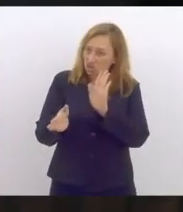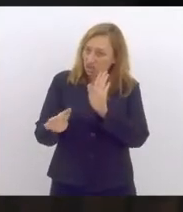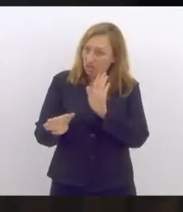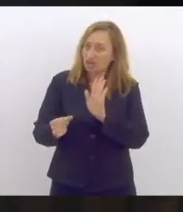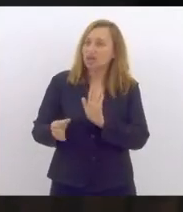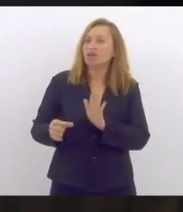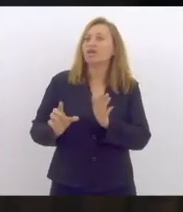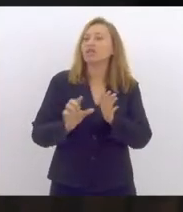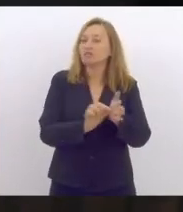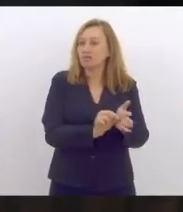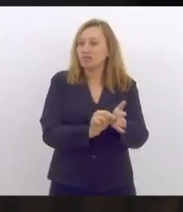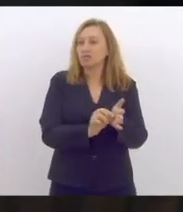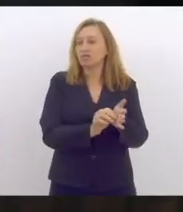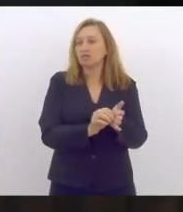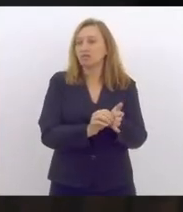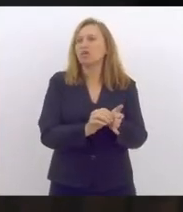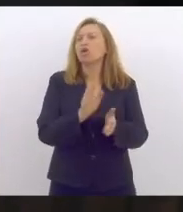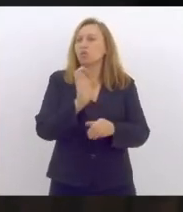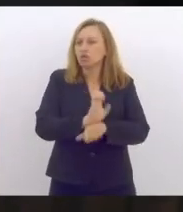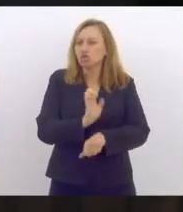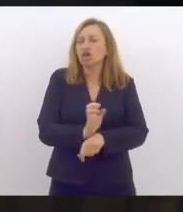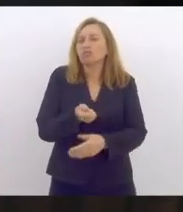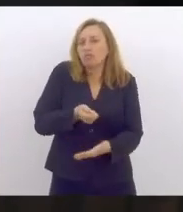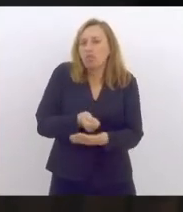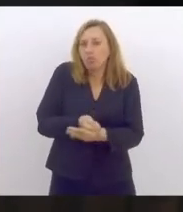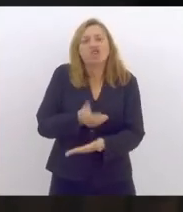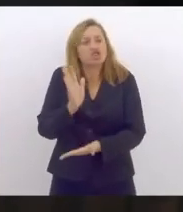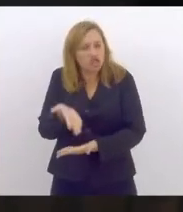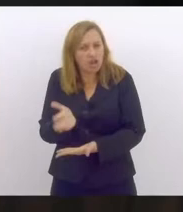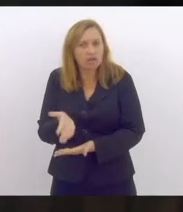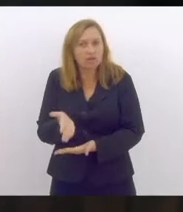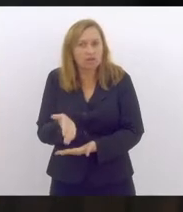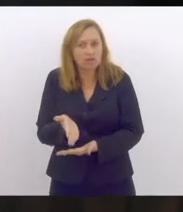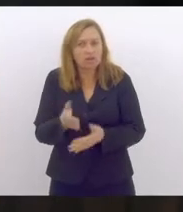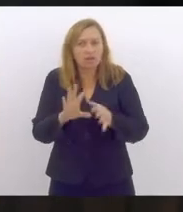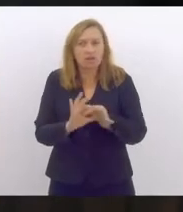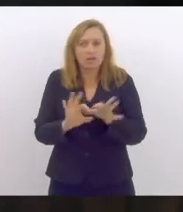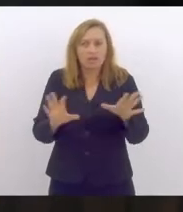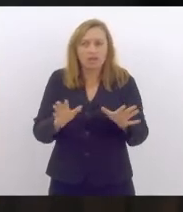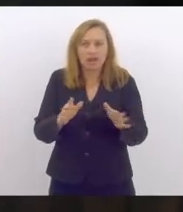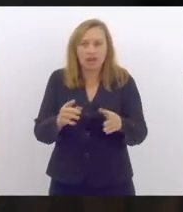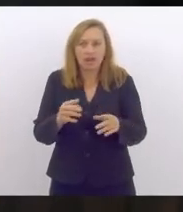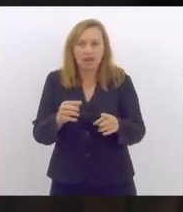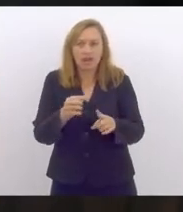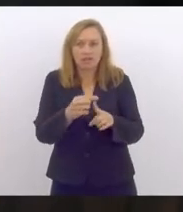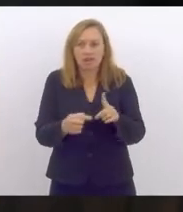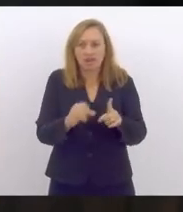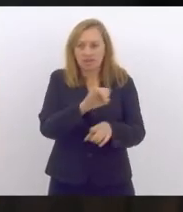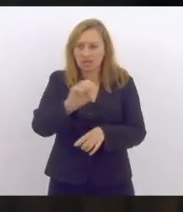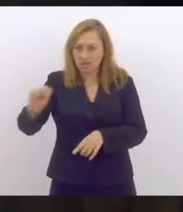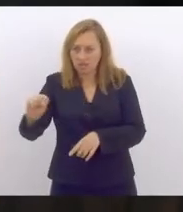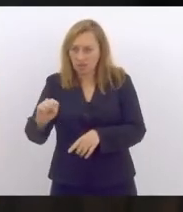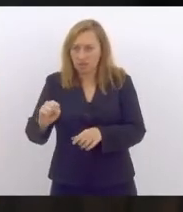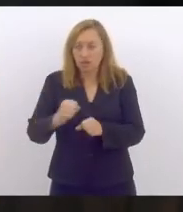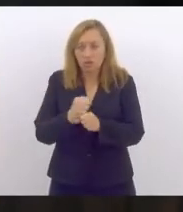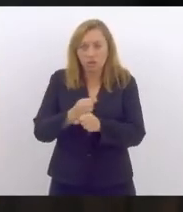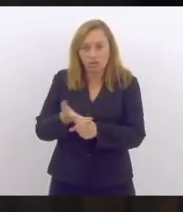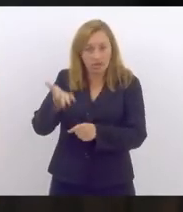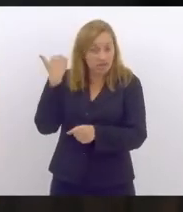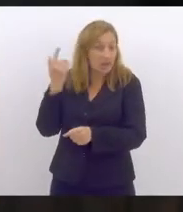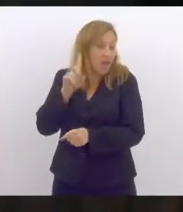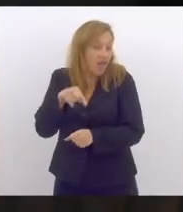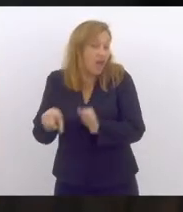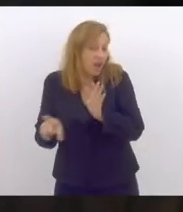fiscal. O Estado já se obriga a abrir mão de parte da sua receita do ICMS do ano anterior. É assim a